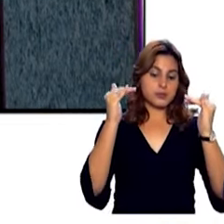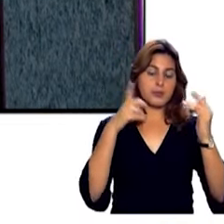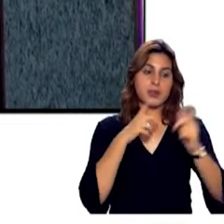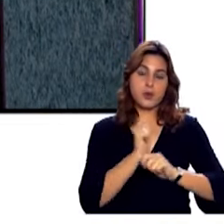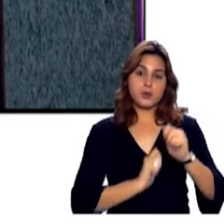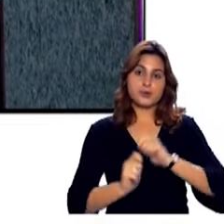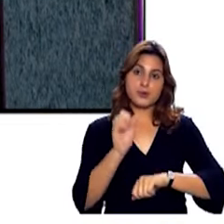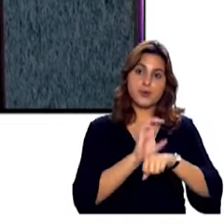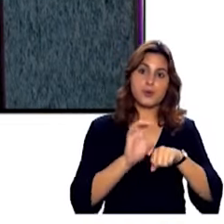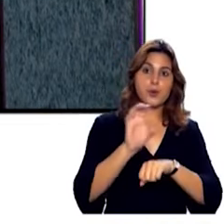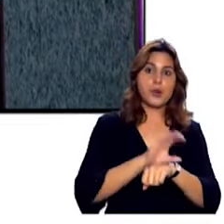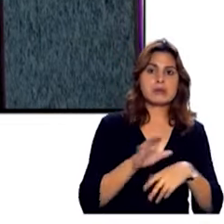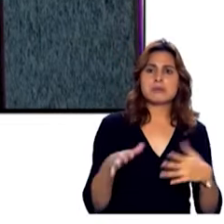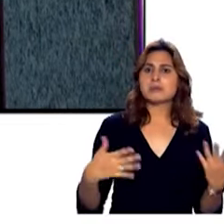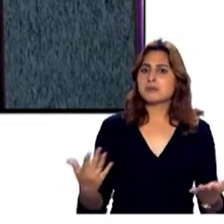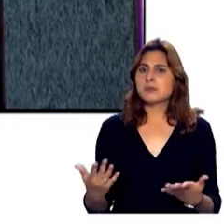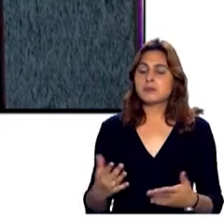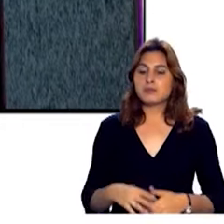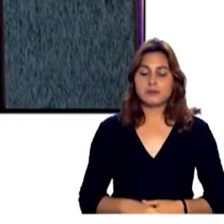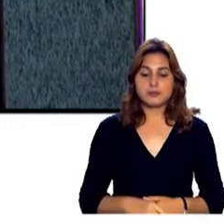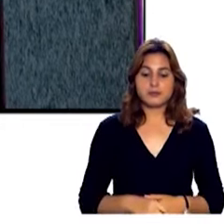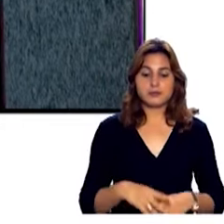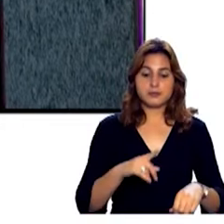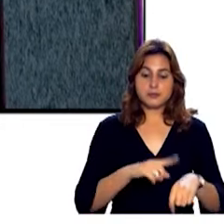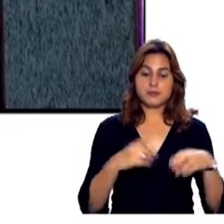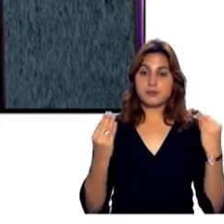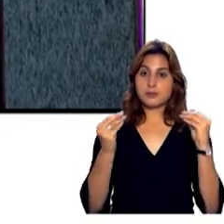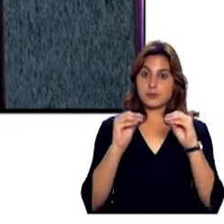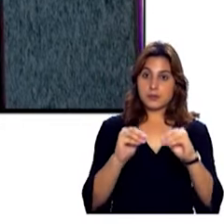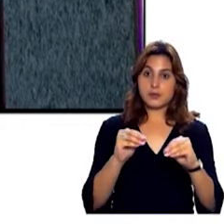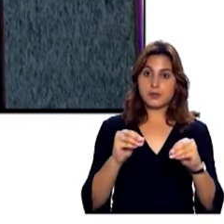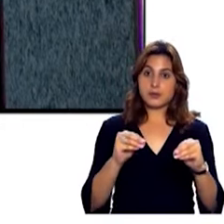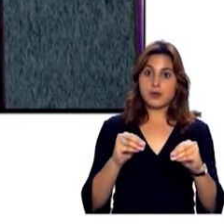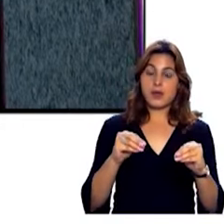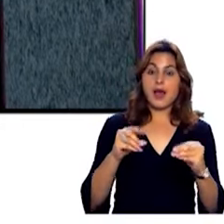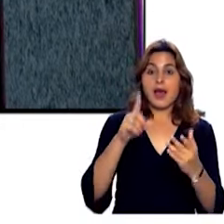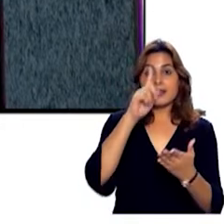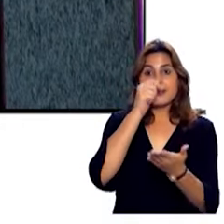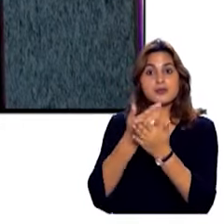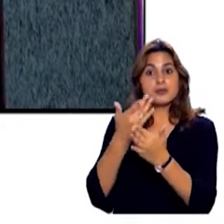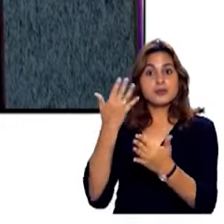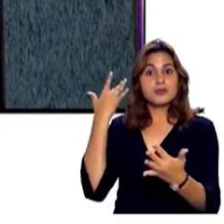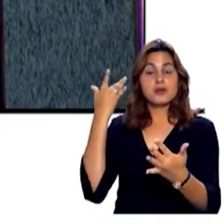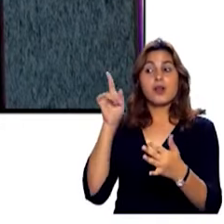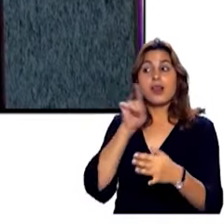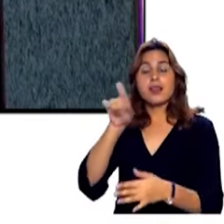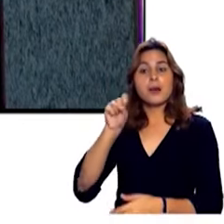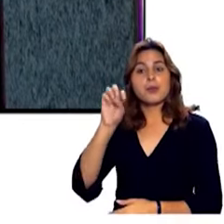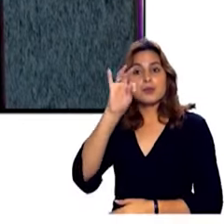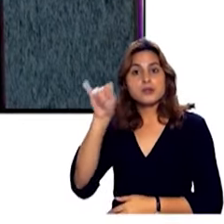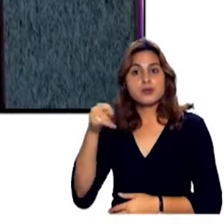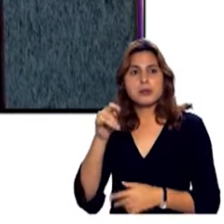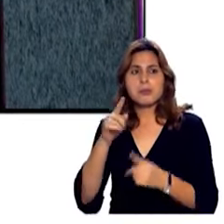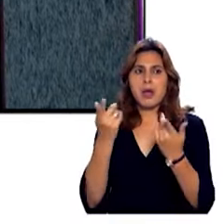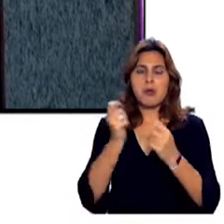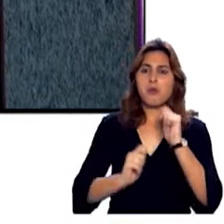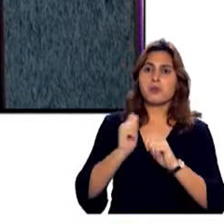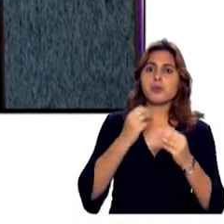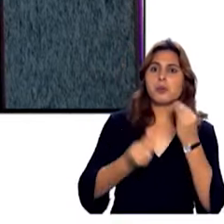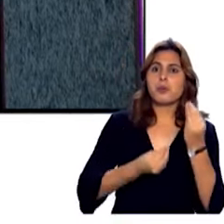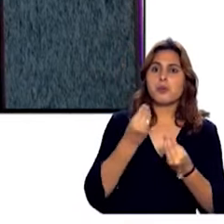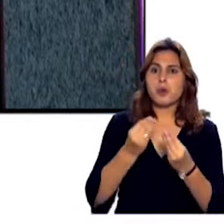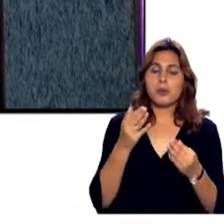constitucionalidade quando firmado o precedente pelo STJ mas de que forma ele vai fazer o controle para não